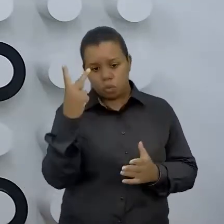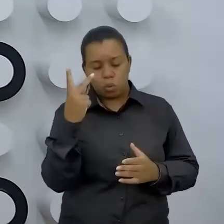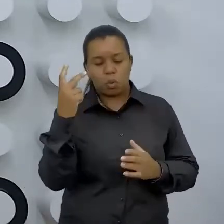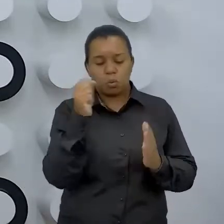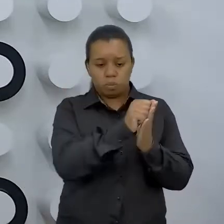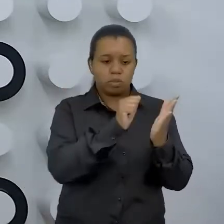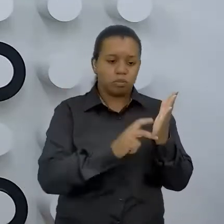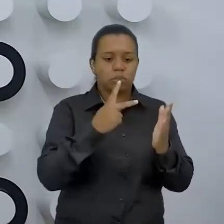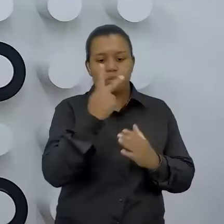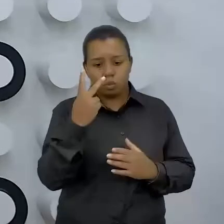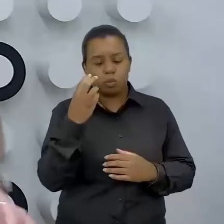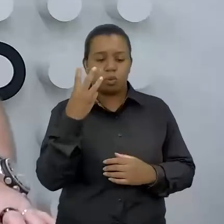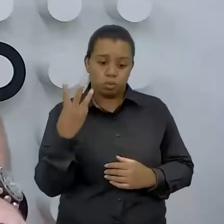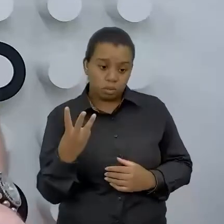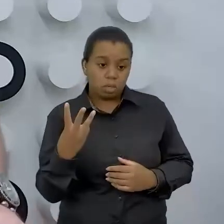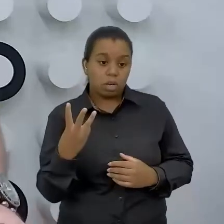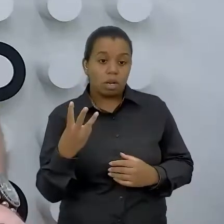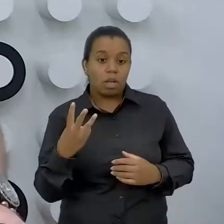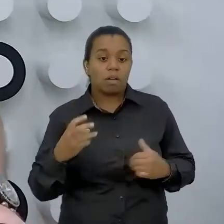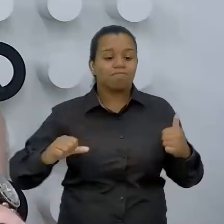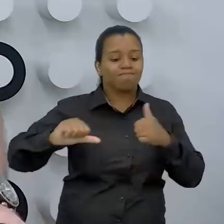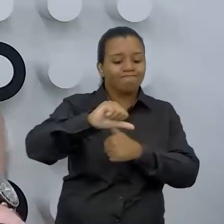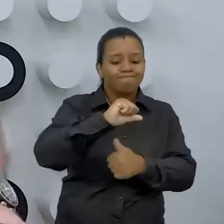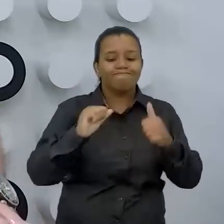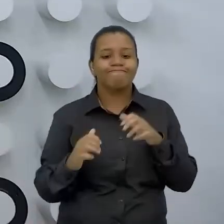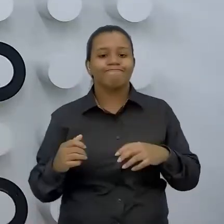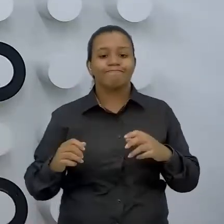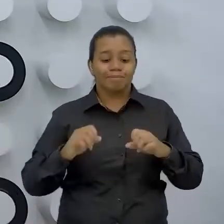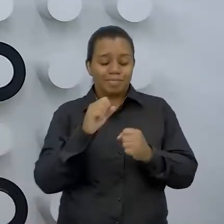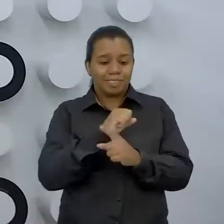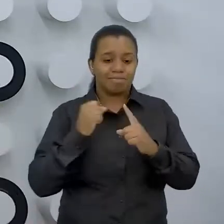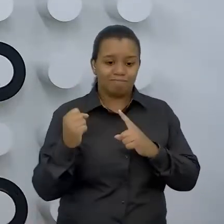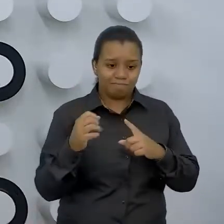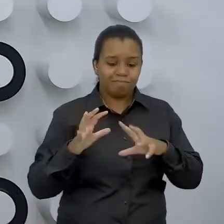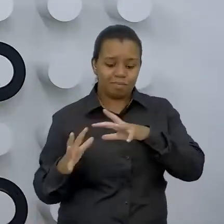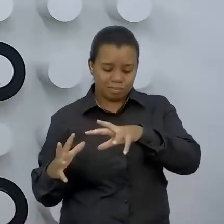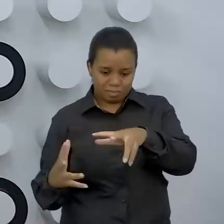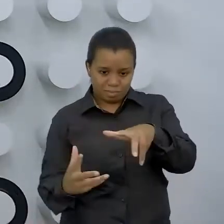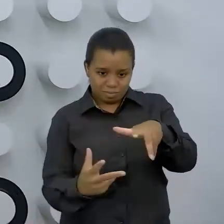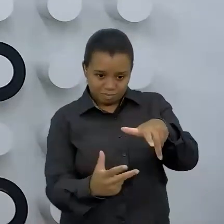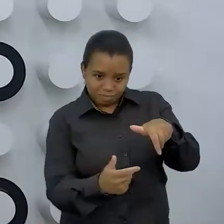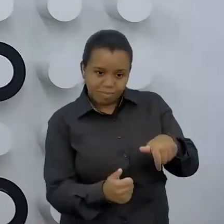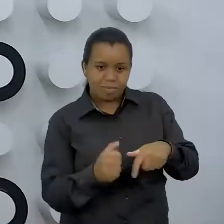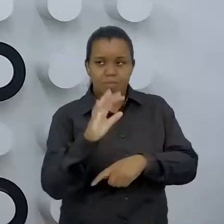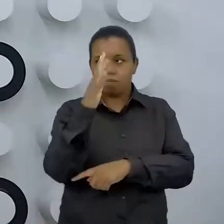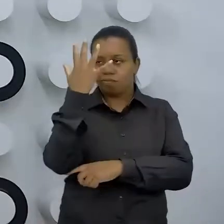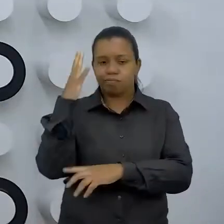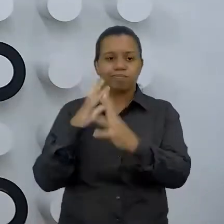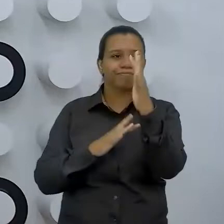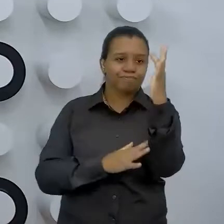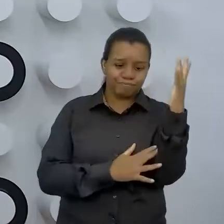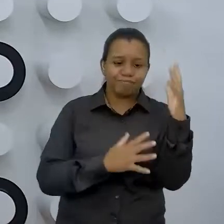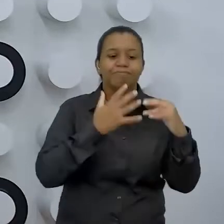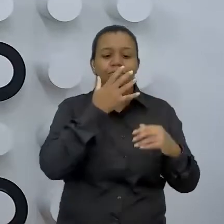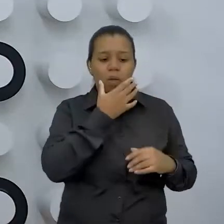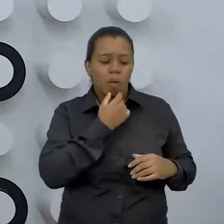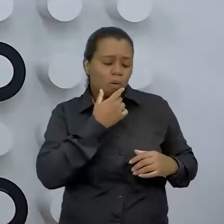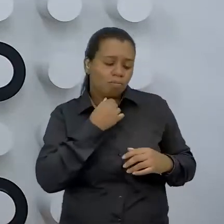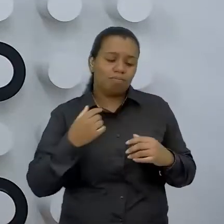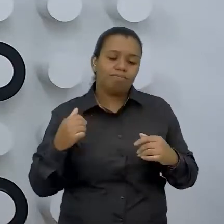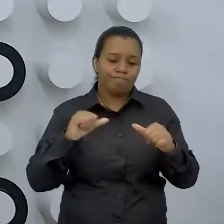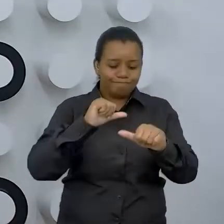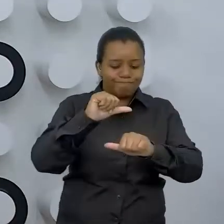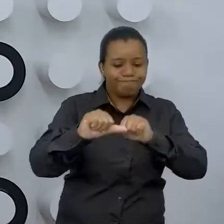gente vê a interferência, né, da ação antrópica nessa relação aí com a natureza. Então existe já um sistema